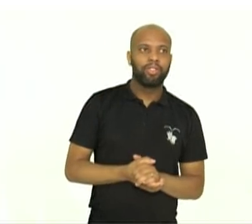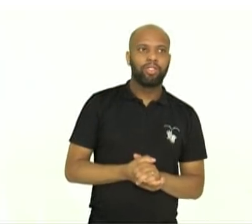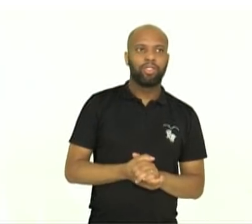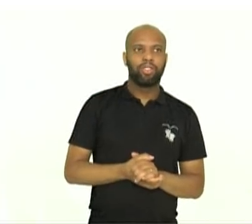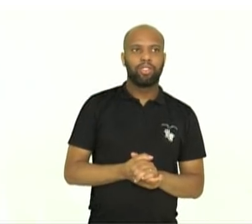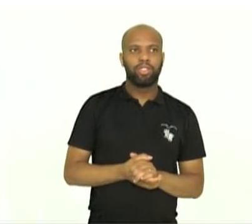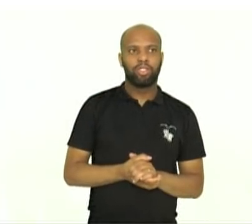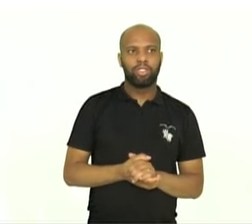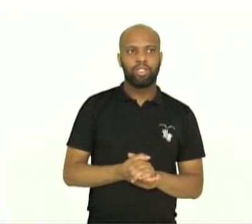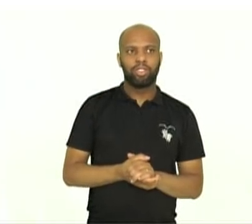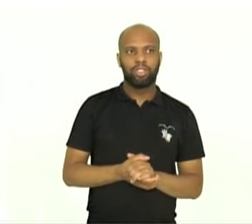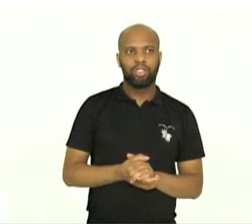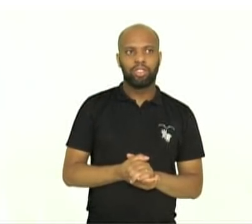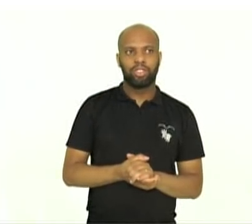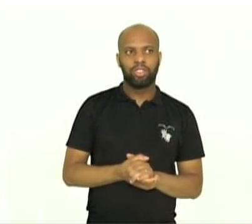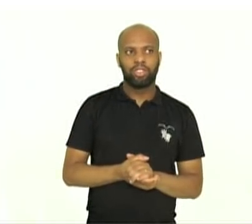seja,